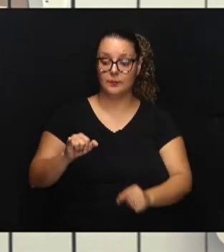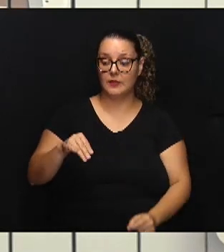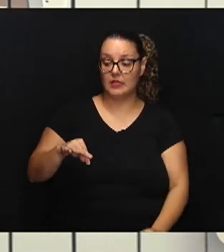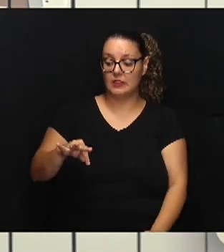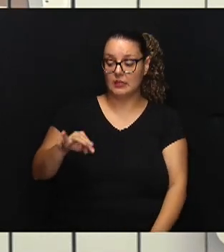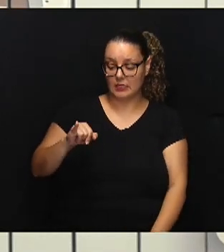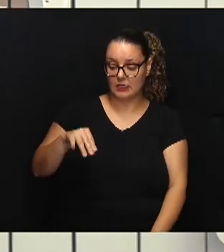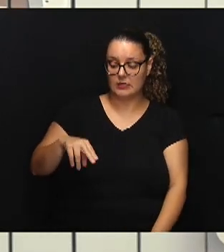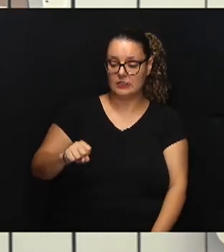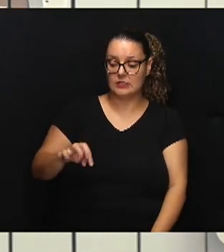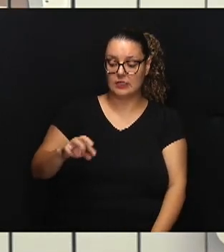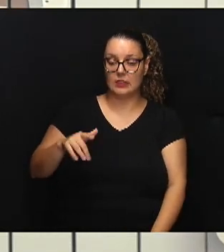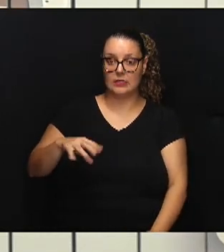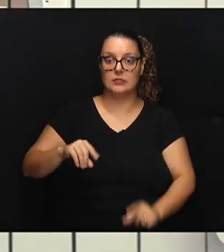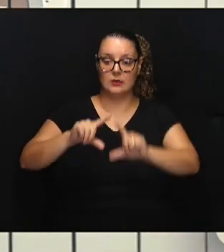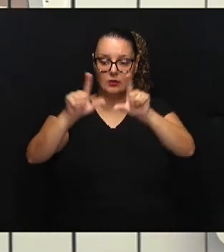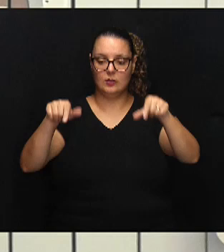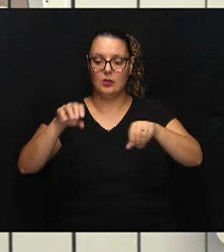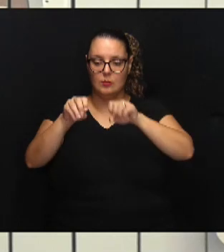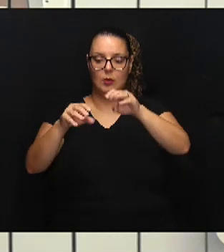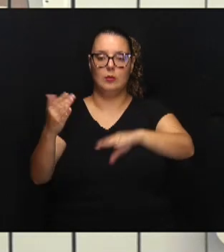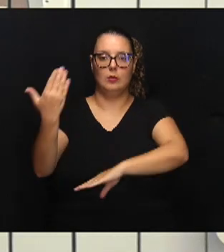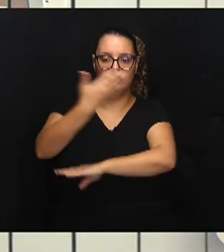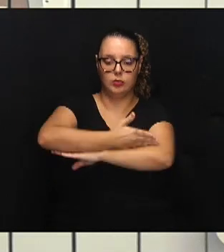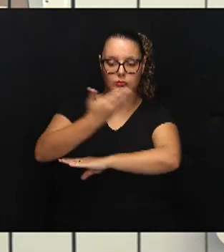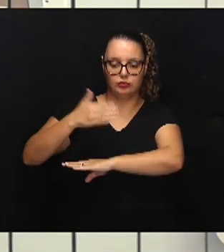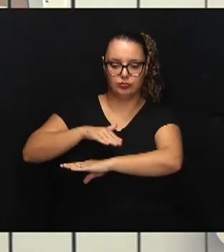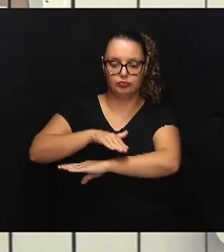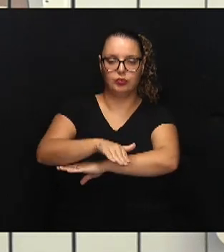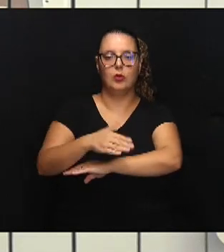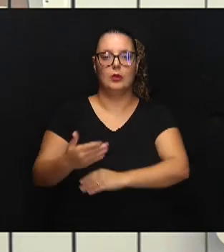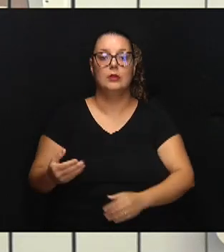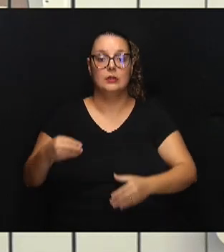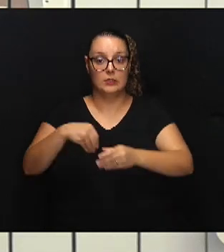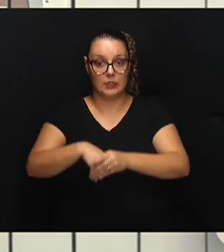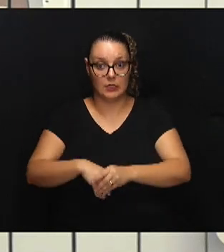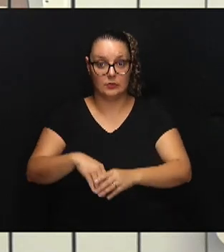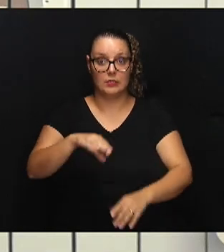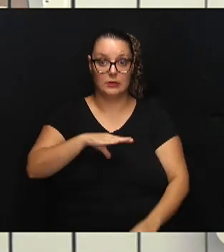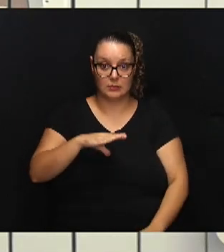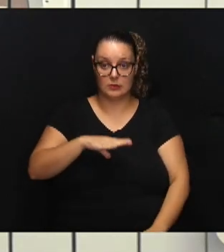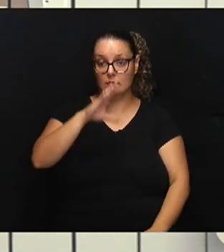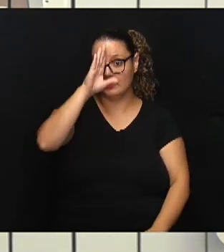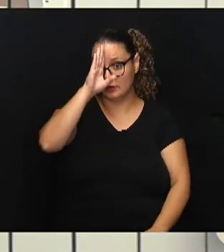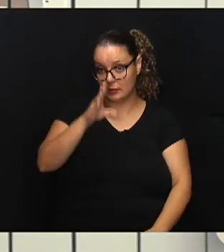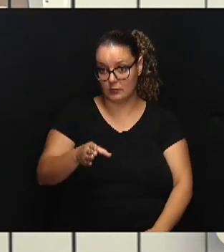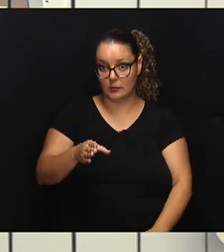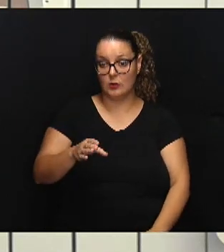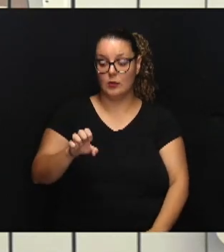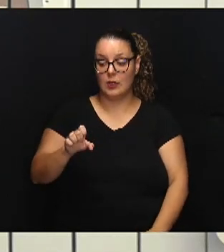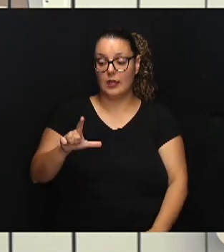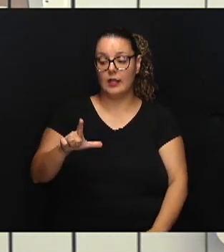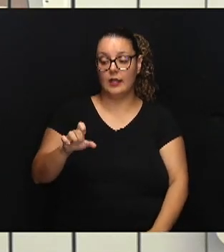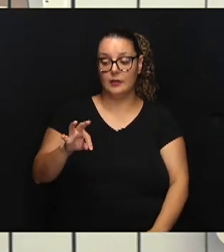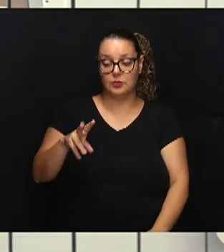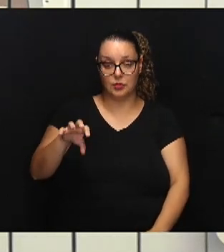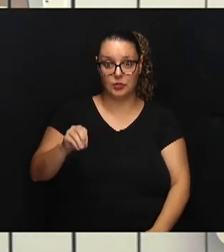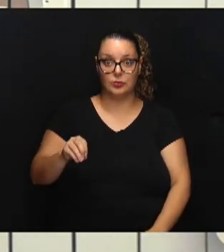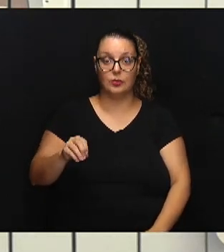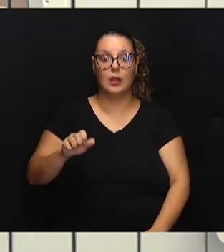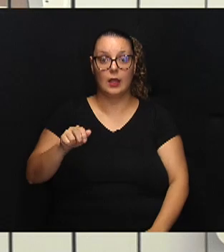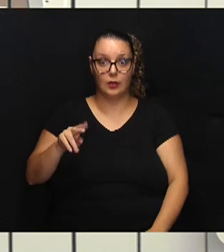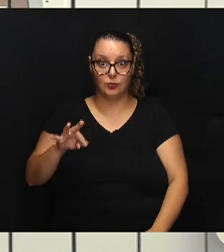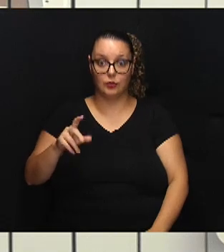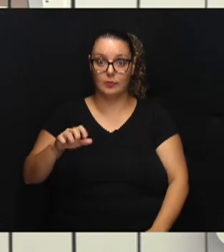tipo de pedágio dentro da cidade, inclusive os eletrônicos, que fazem a cobrança automática sem uso